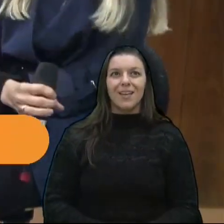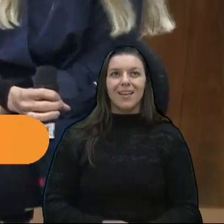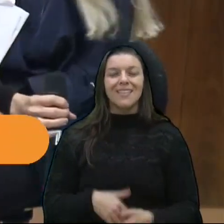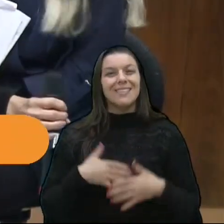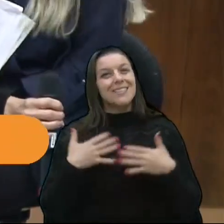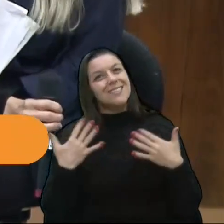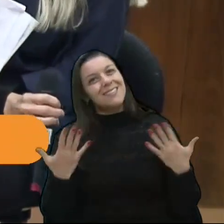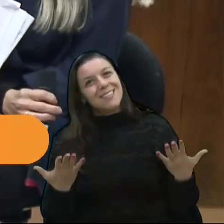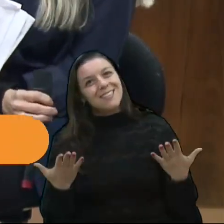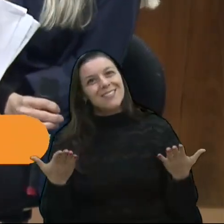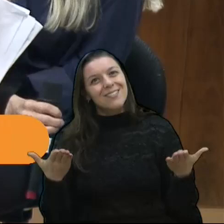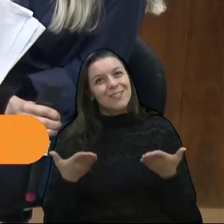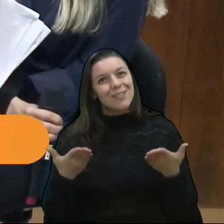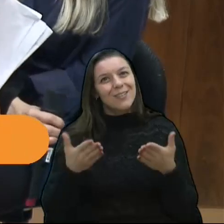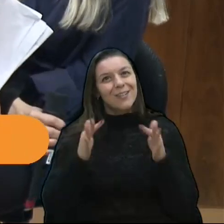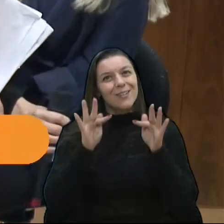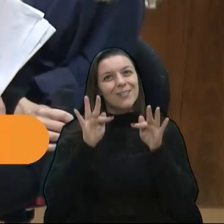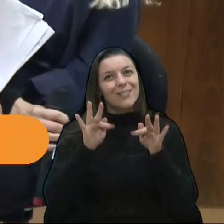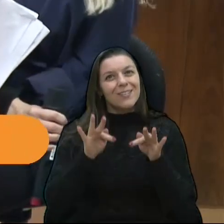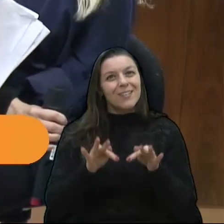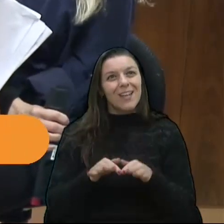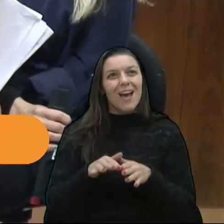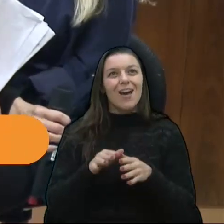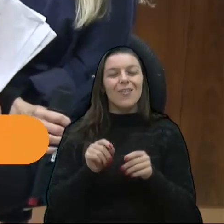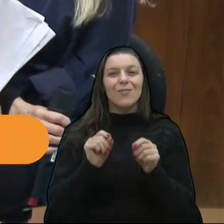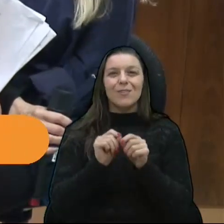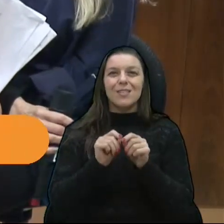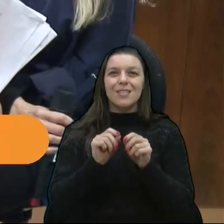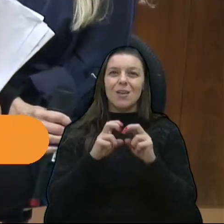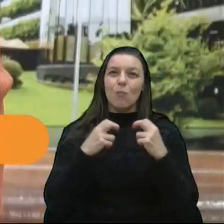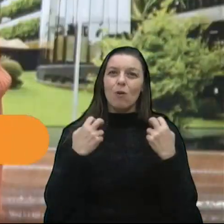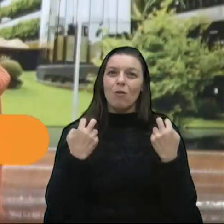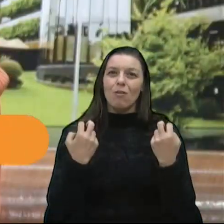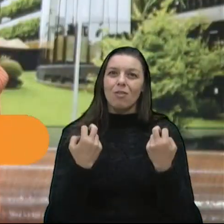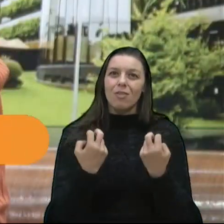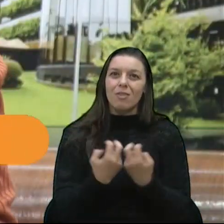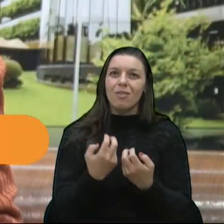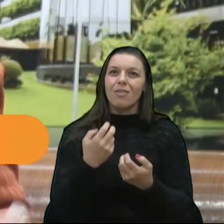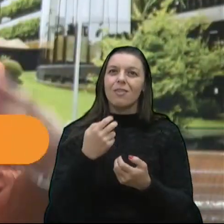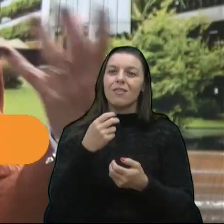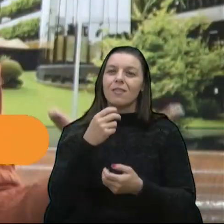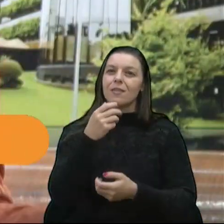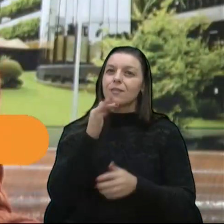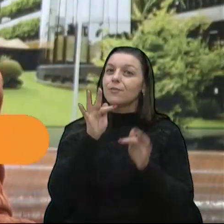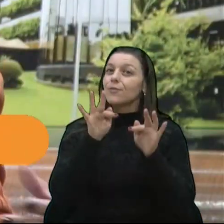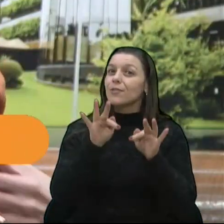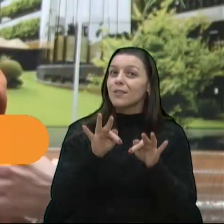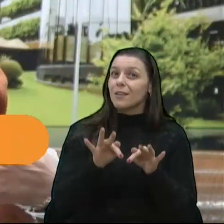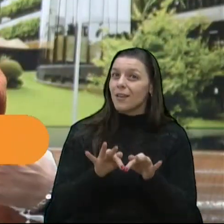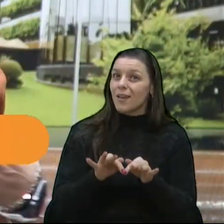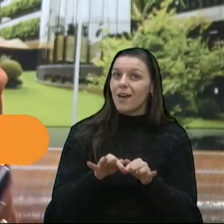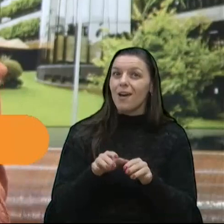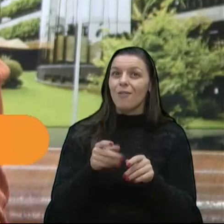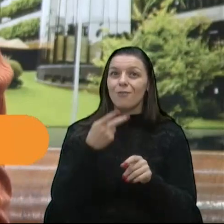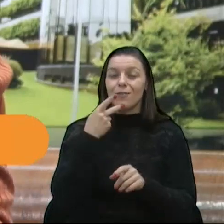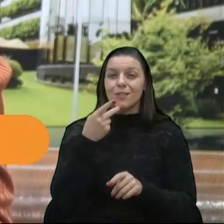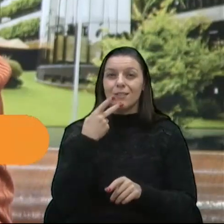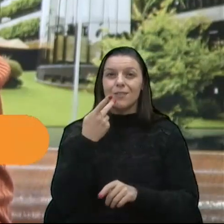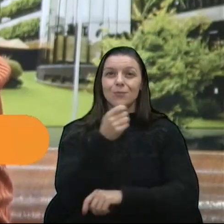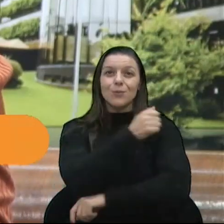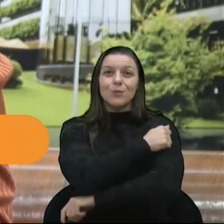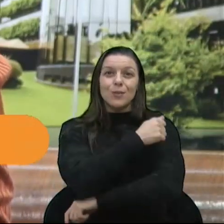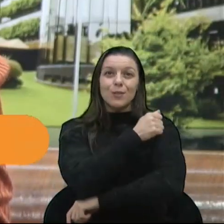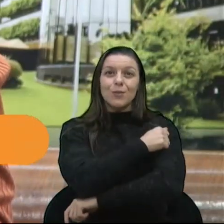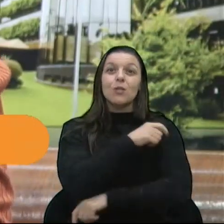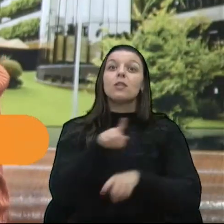né? Vamos fazer uma rodada final justamente sobre isso, porque a gente falou aí sobre os estudantes, né? A gente tem muitos